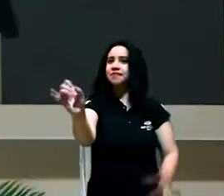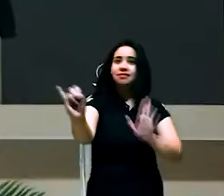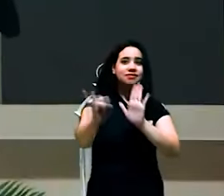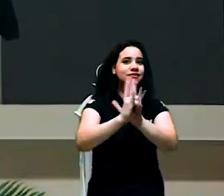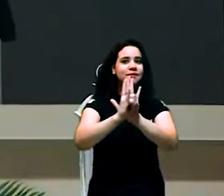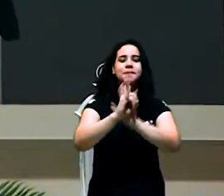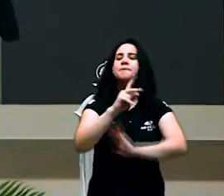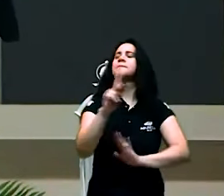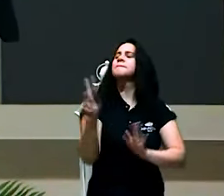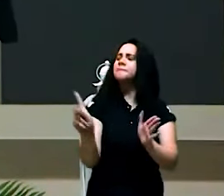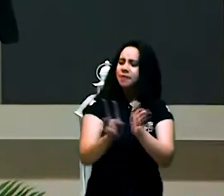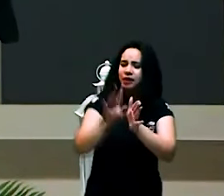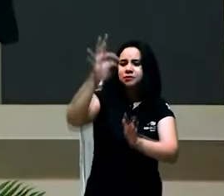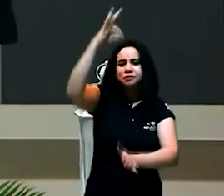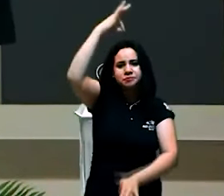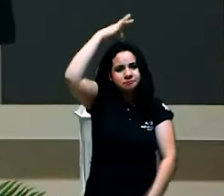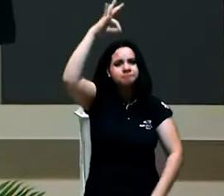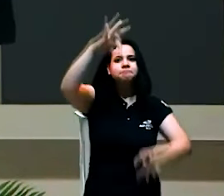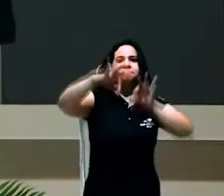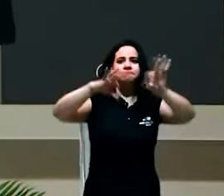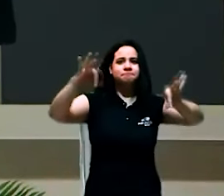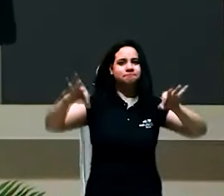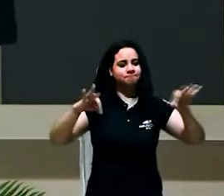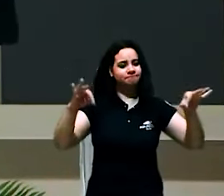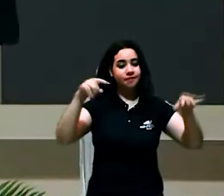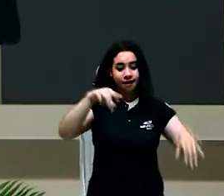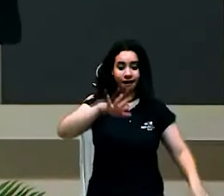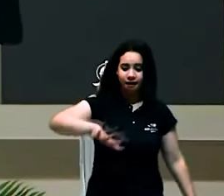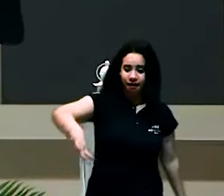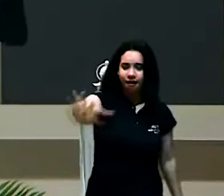Santo. Ele quer se identificar com a igreja.